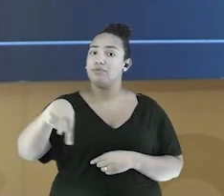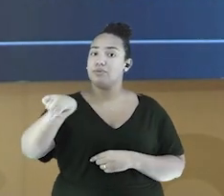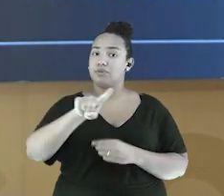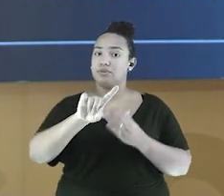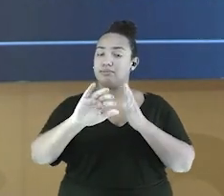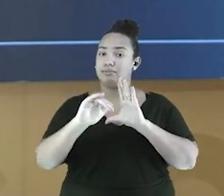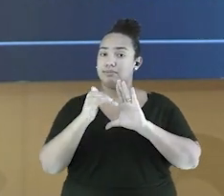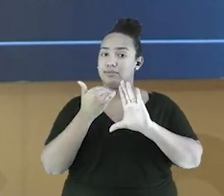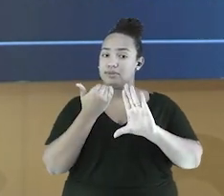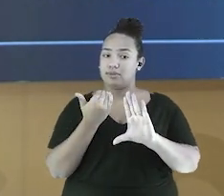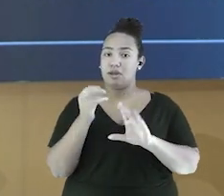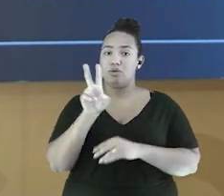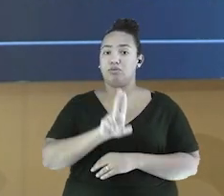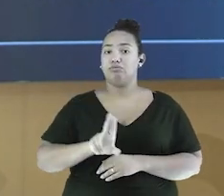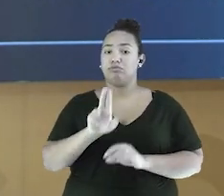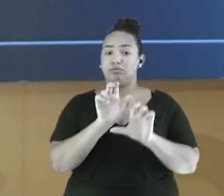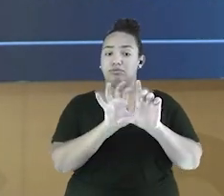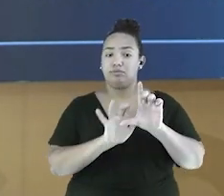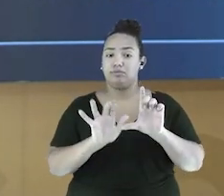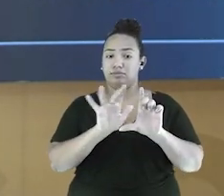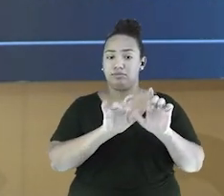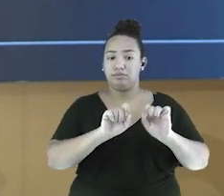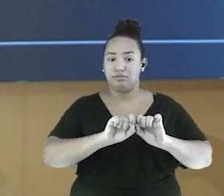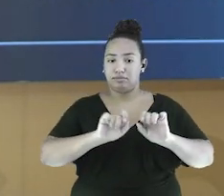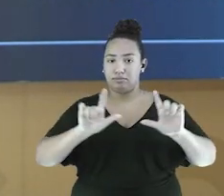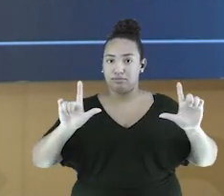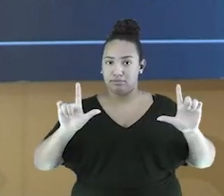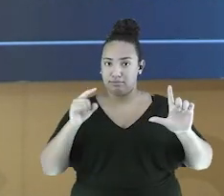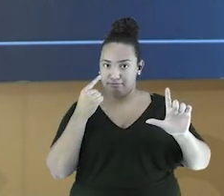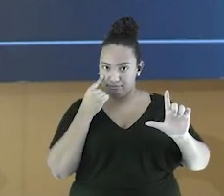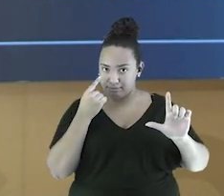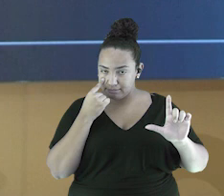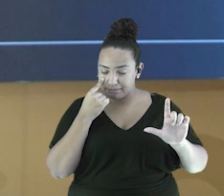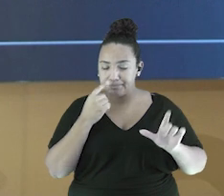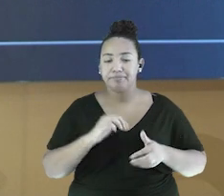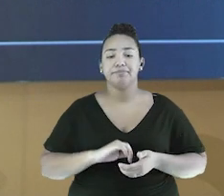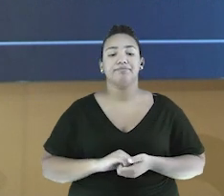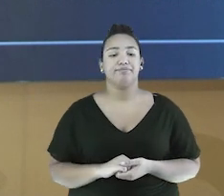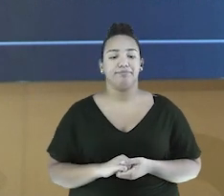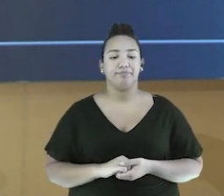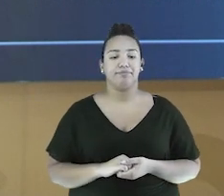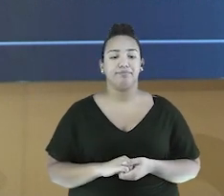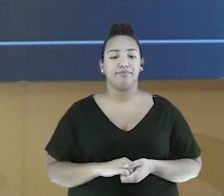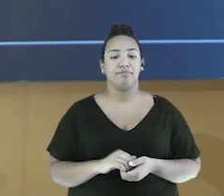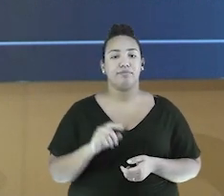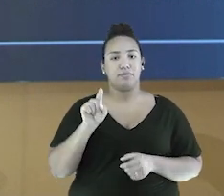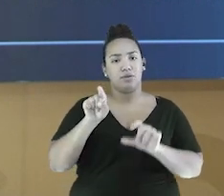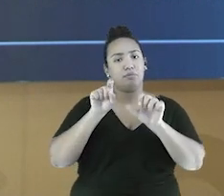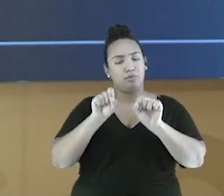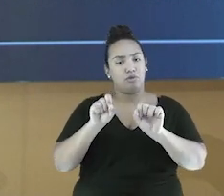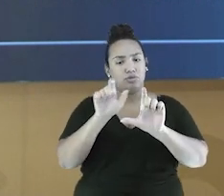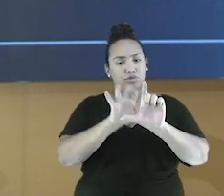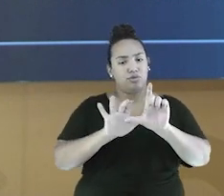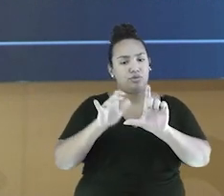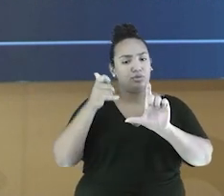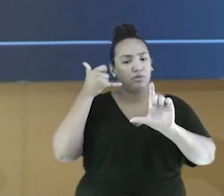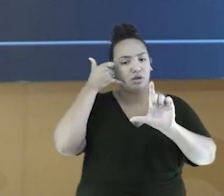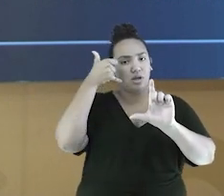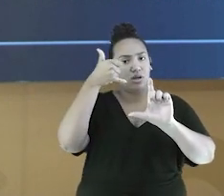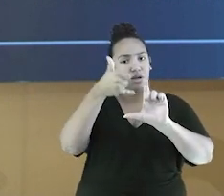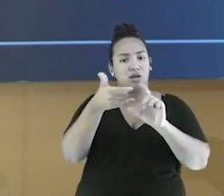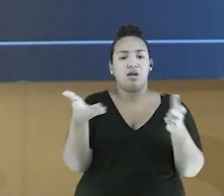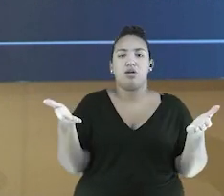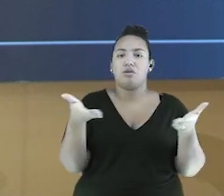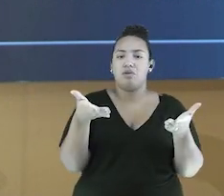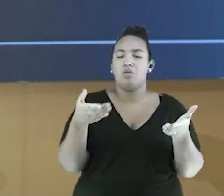para a gente por meio desse QR Code aqui, ó. Estão vendo? Vocês podem fazer a leitura dele agora e